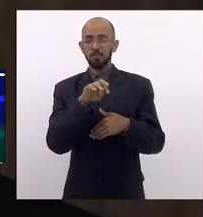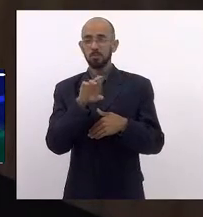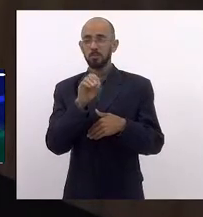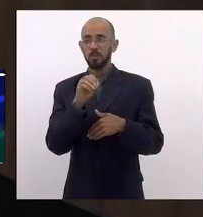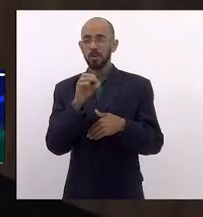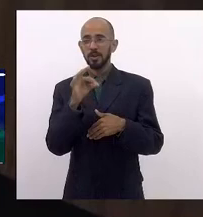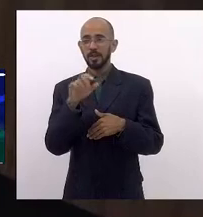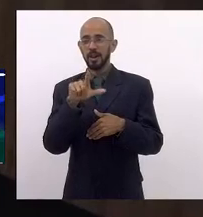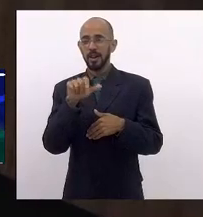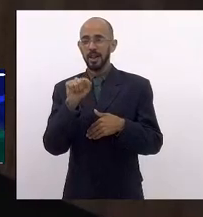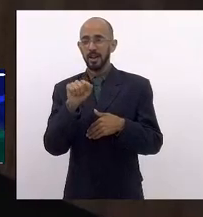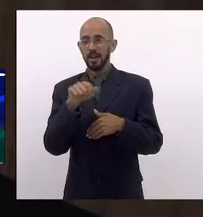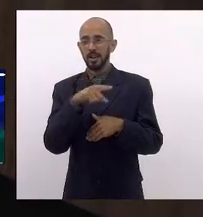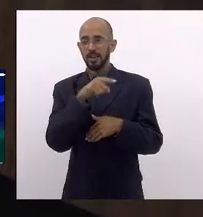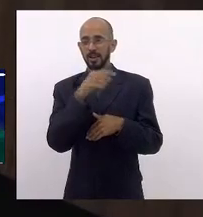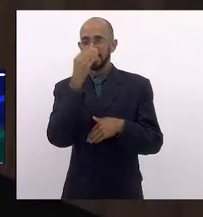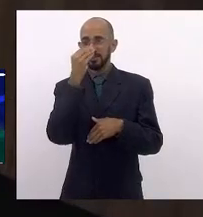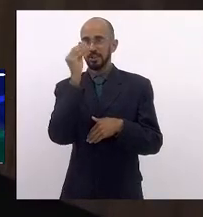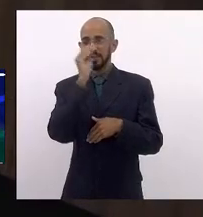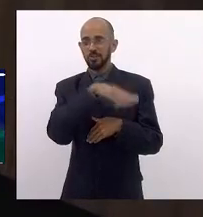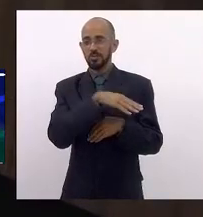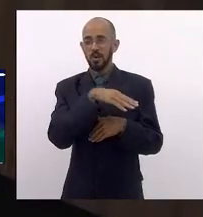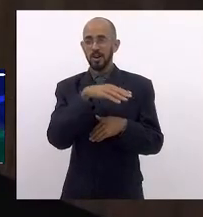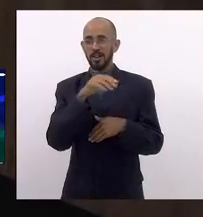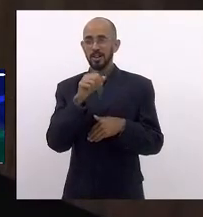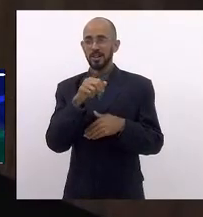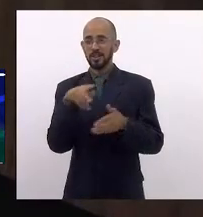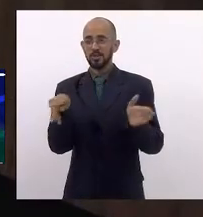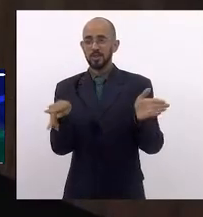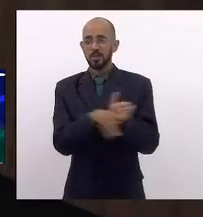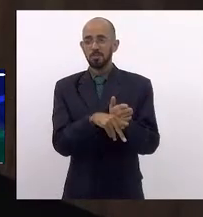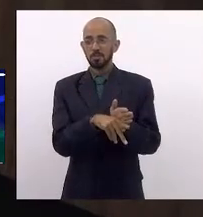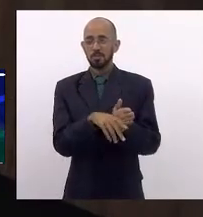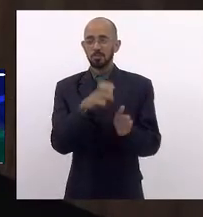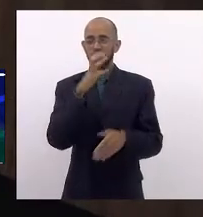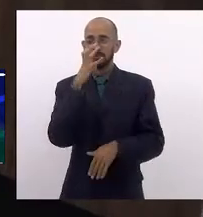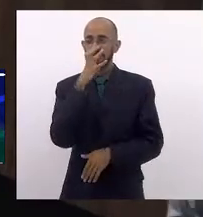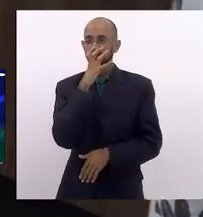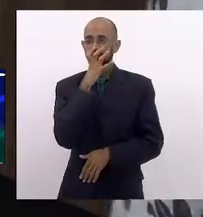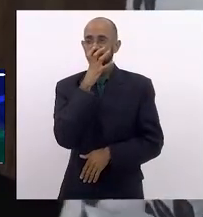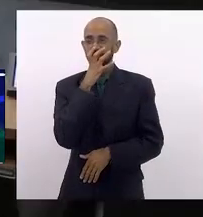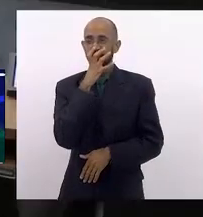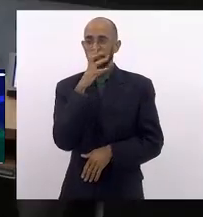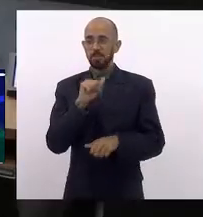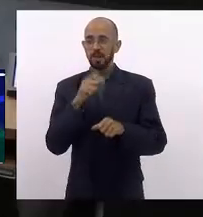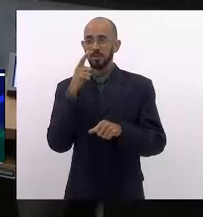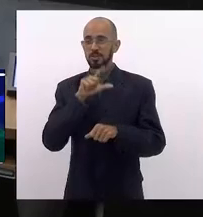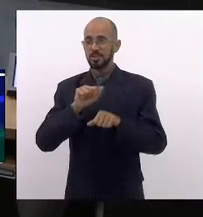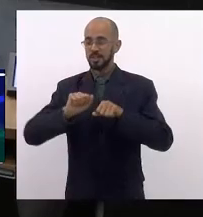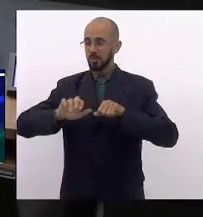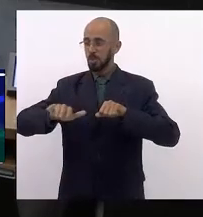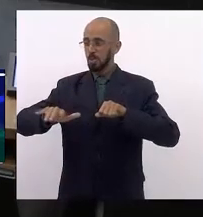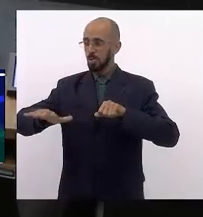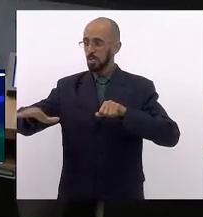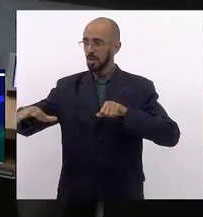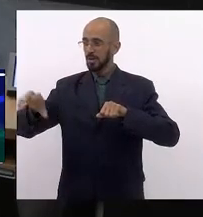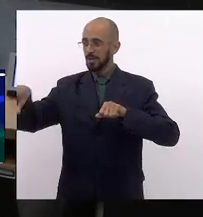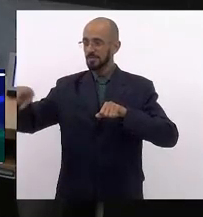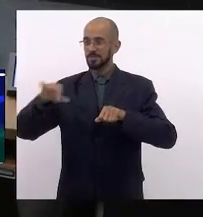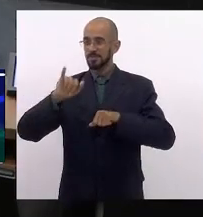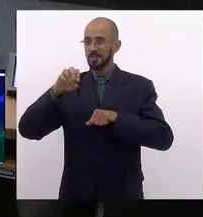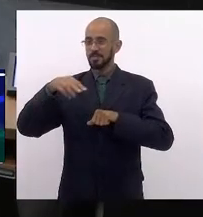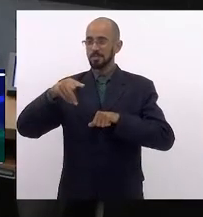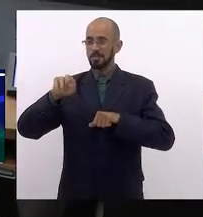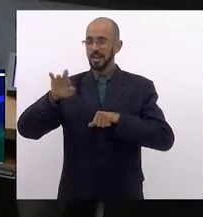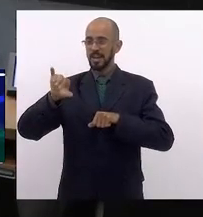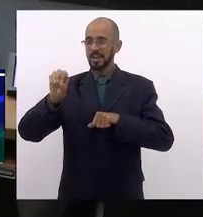Tá jogando fora suas raízes para estender seus tentáculos políticos ao Império